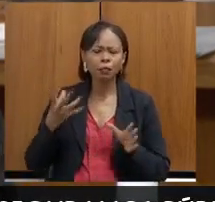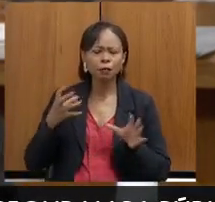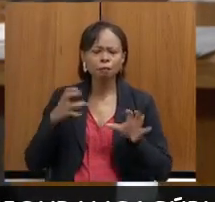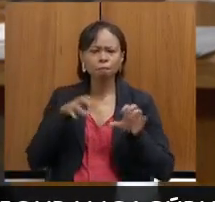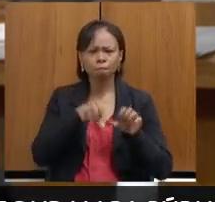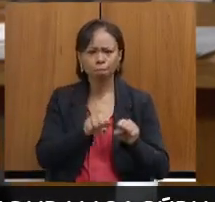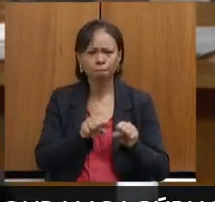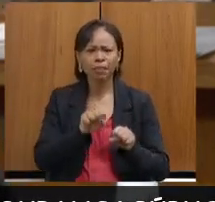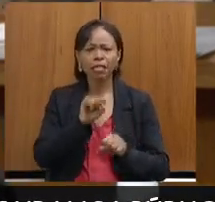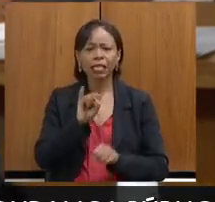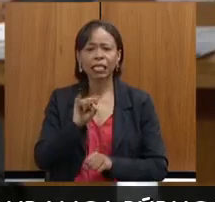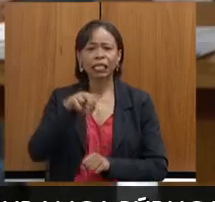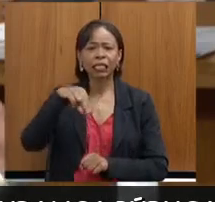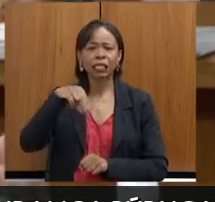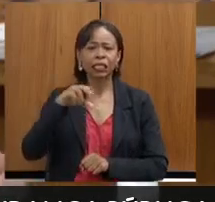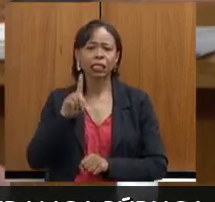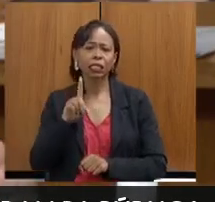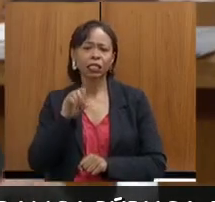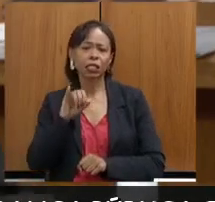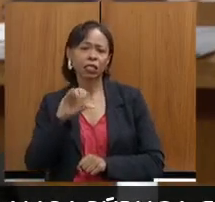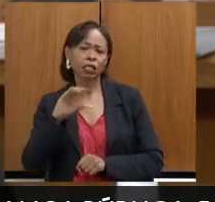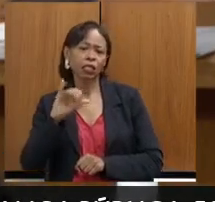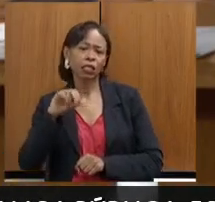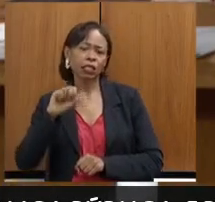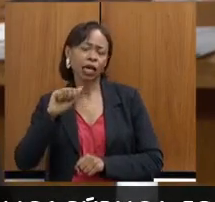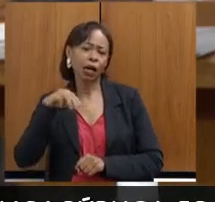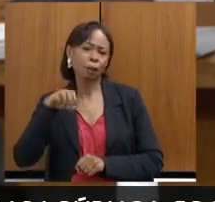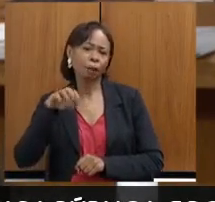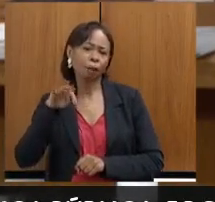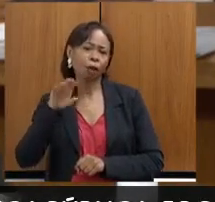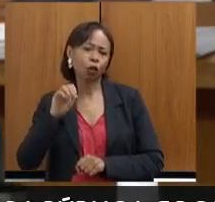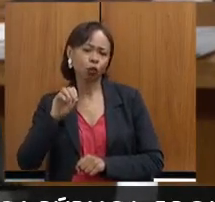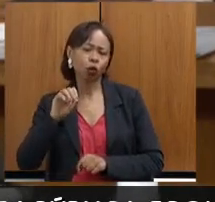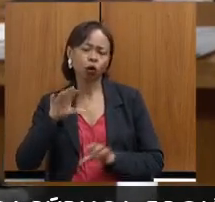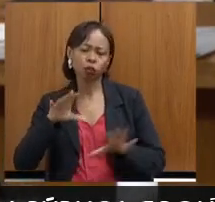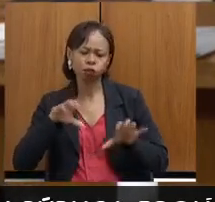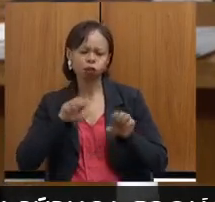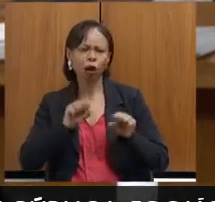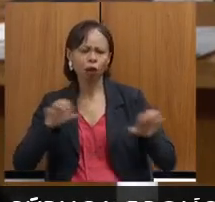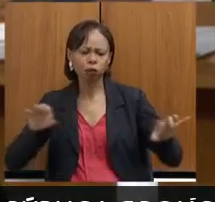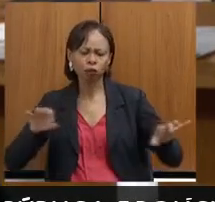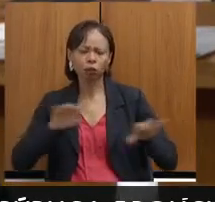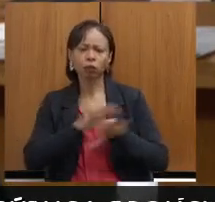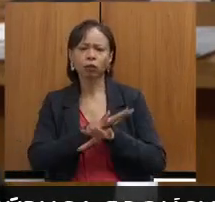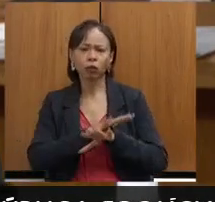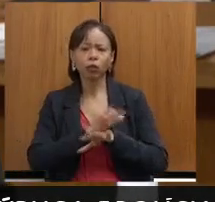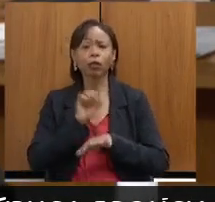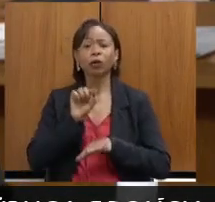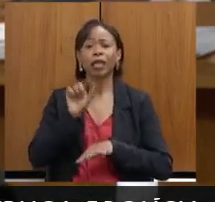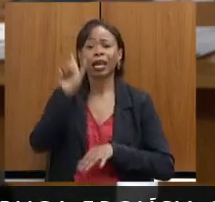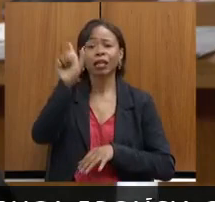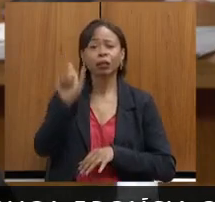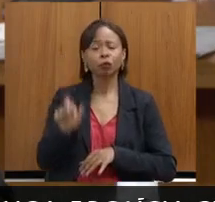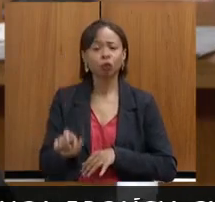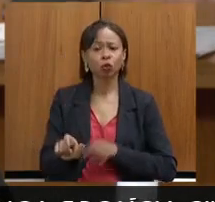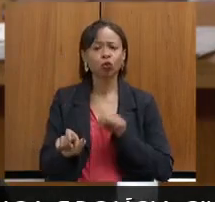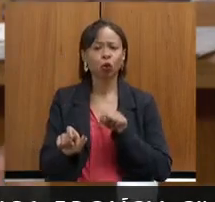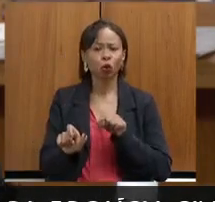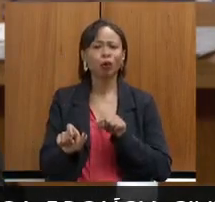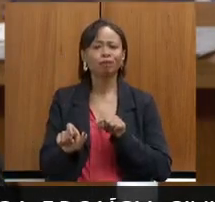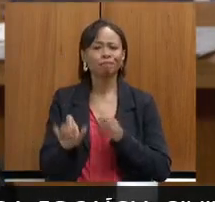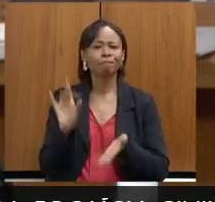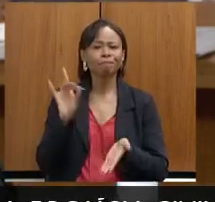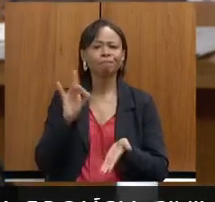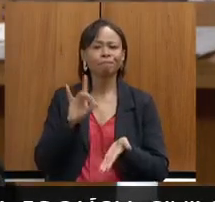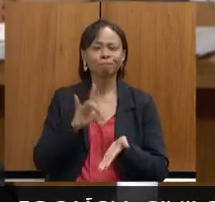Todos sabem que o indiciamento é quando a investigação se chega à conclusão de que determinada pessoa é autor